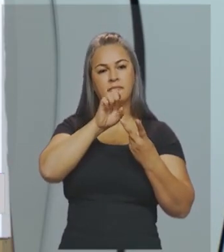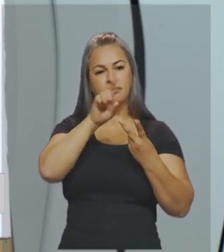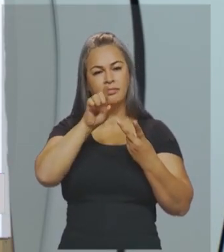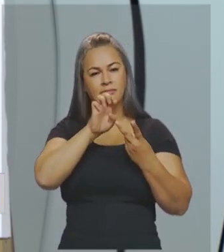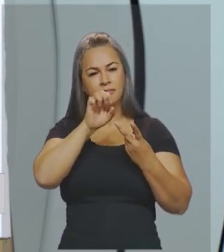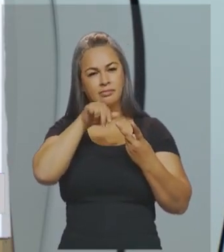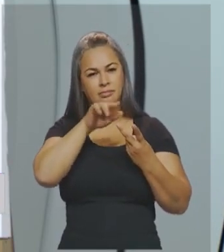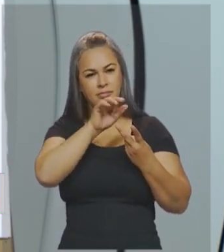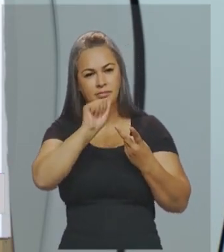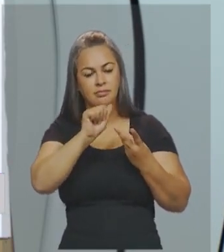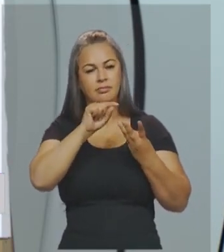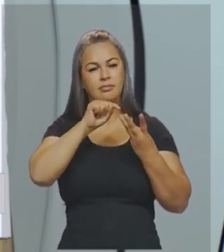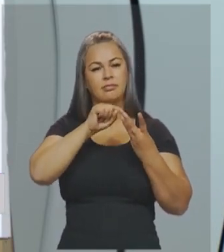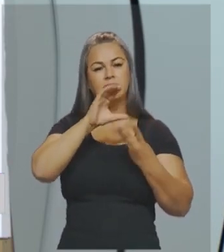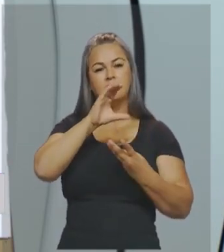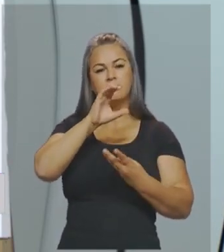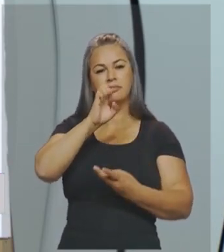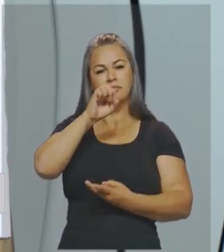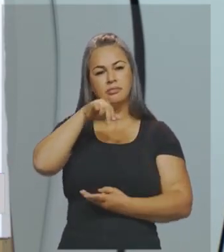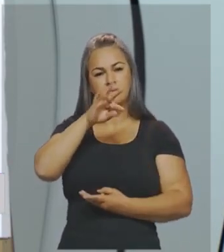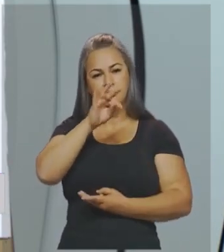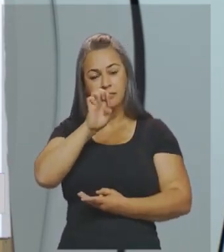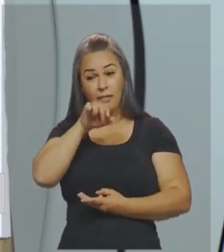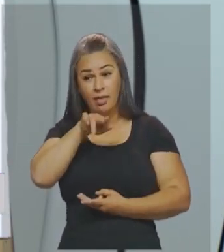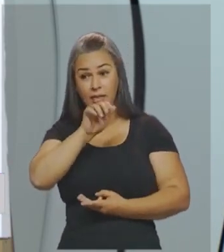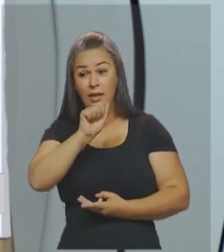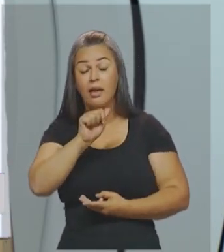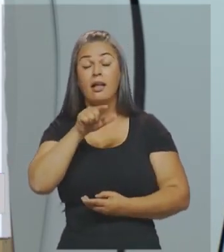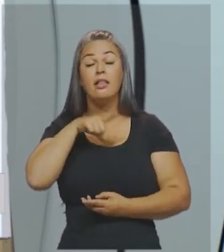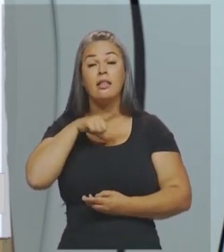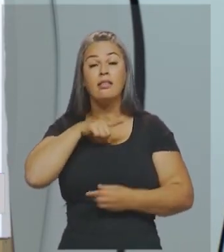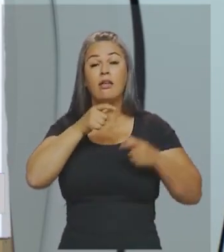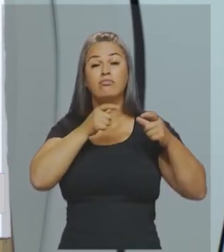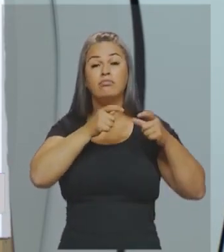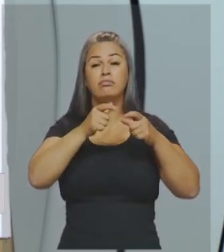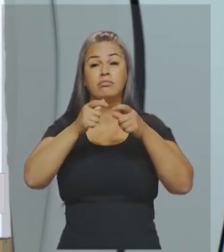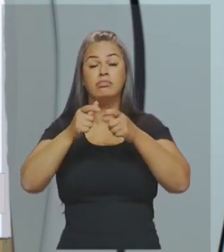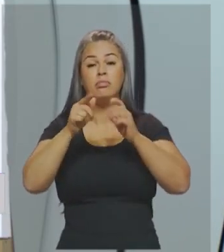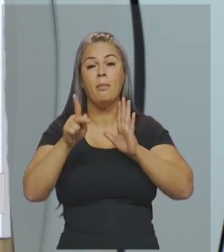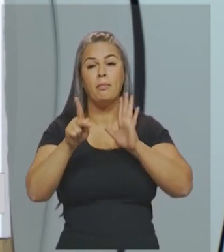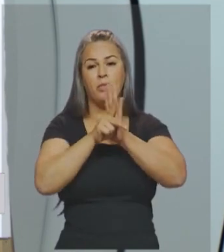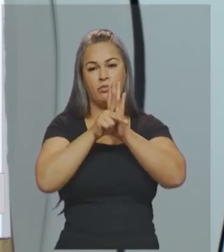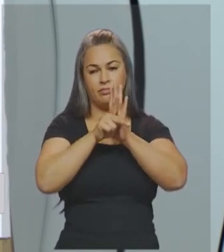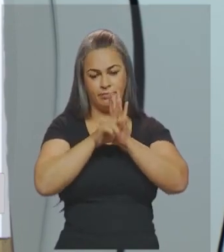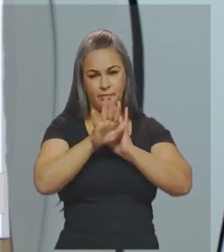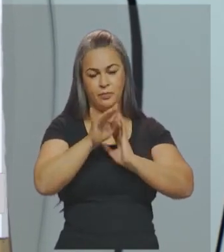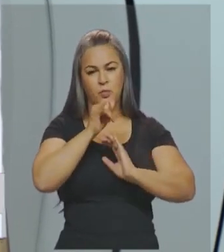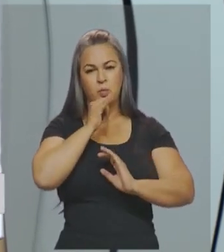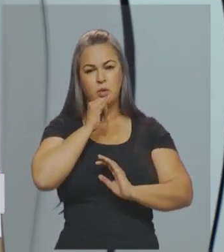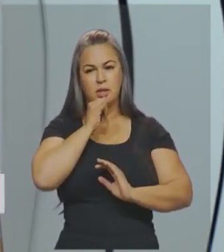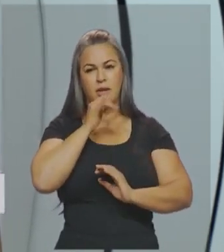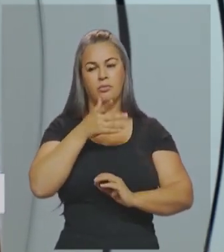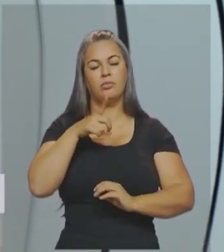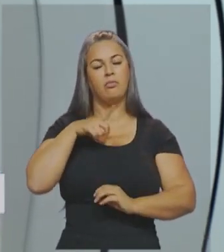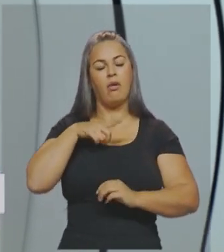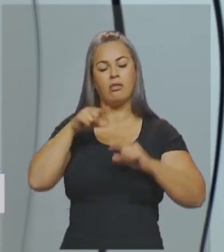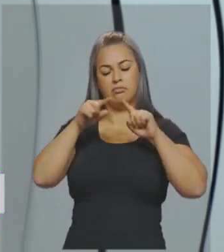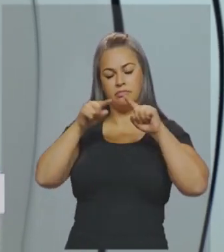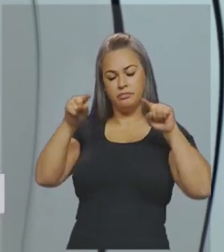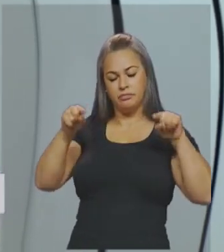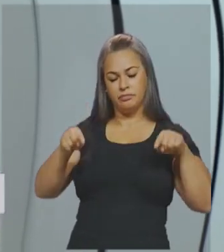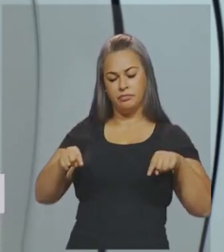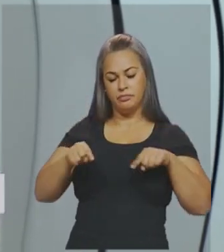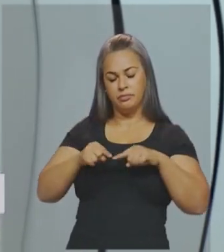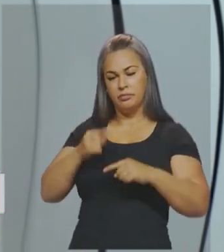valor próprio da sua posição, da sua ordem. Exemplo, Se eu tenho meu quadro